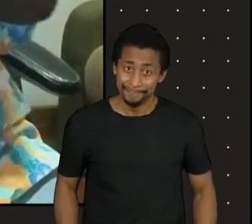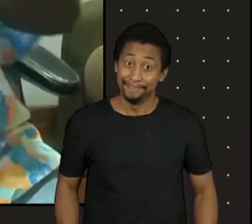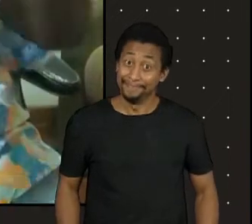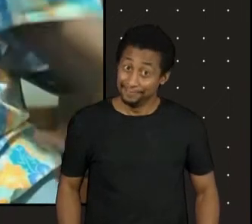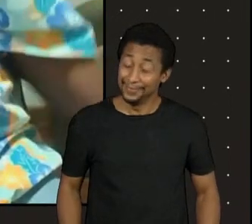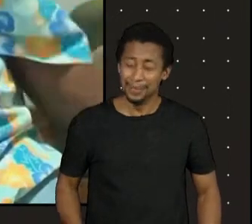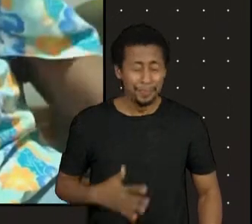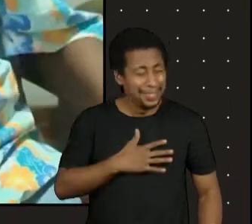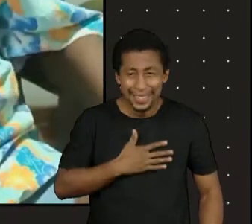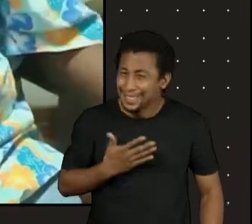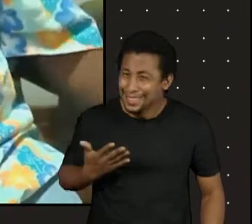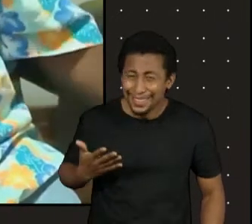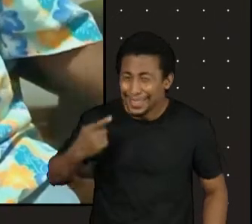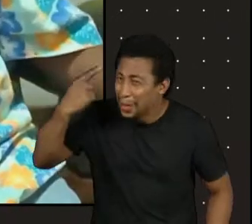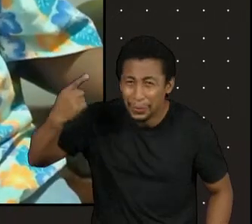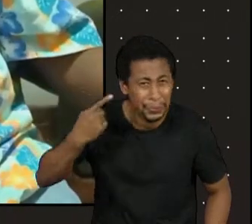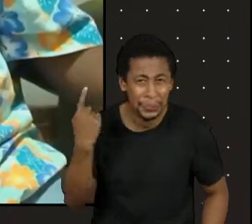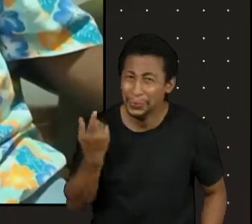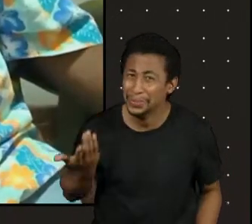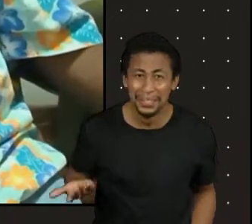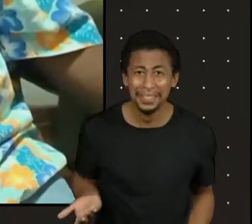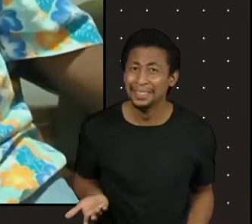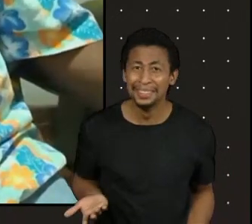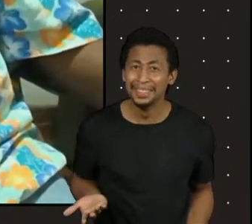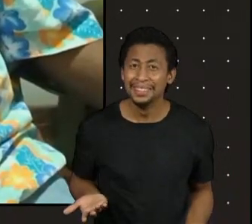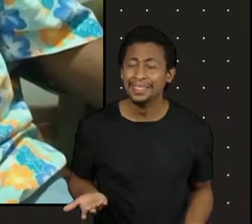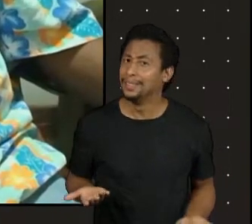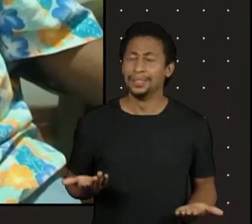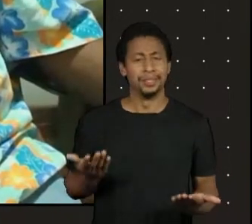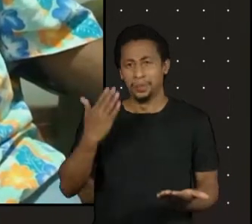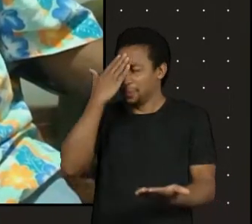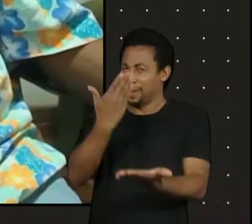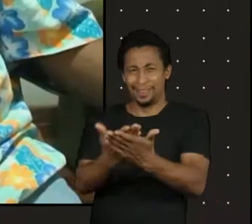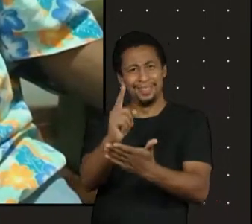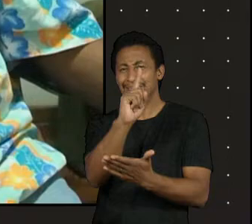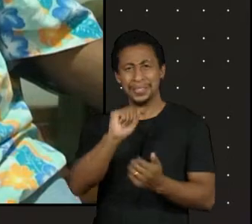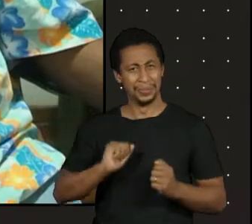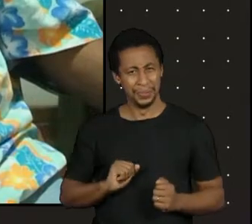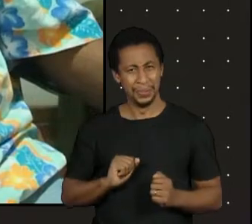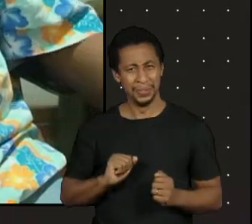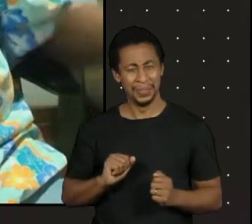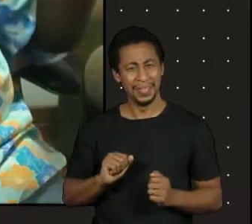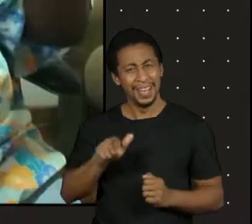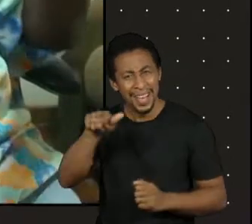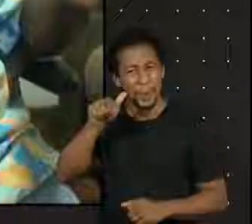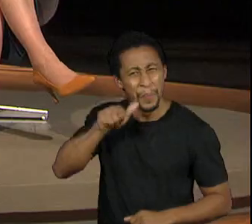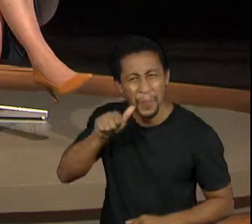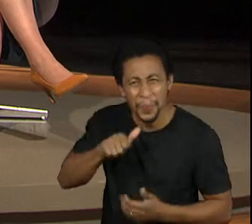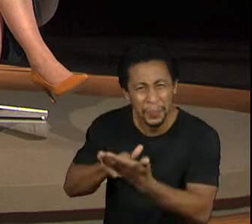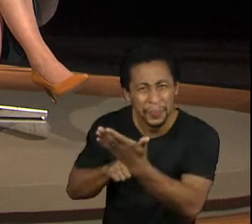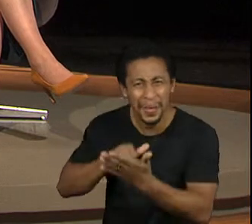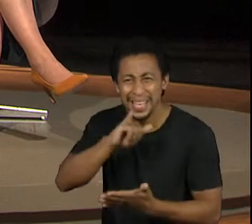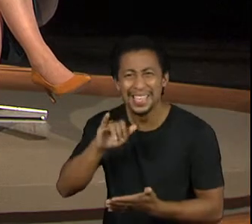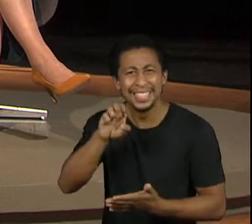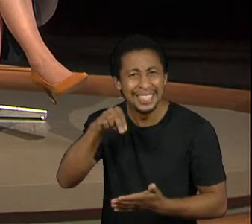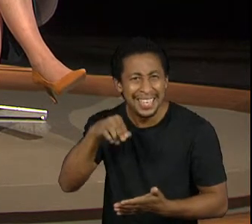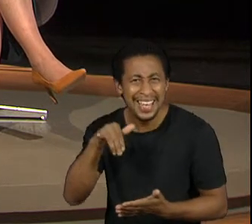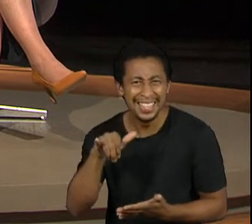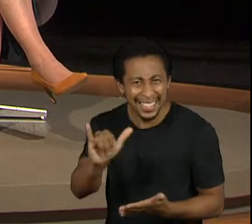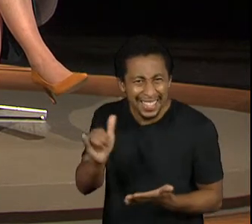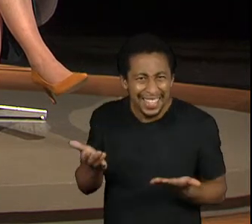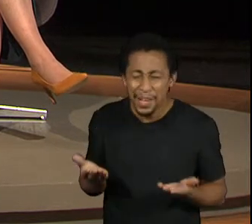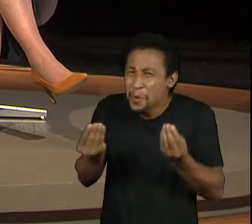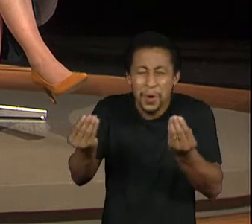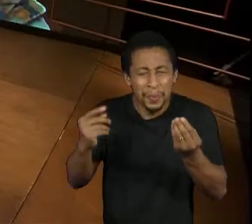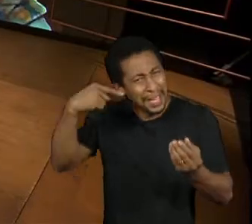Que bagulho é esse, Tom? Não é possível, cara. Você ficou doido? Que papo é